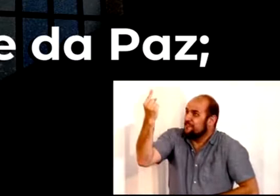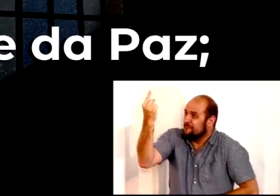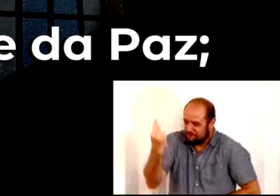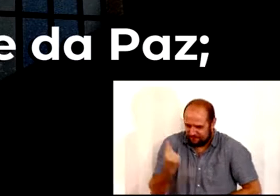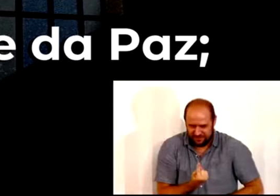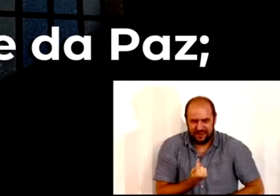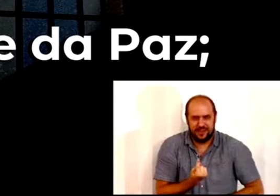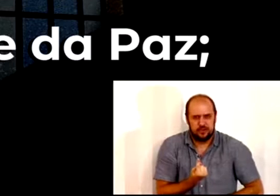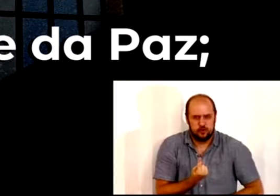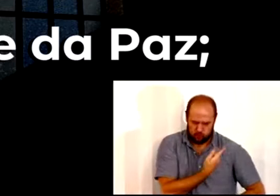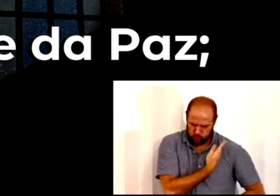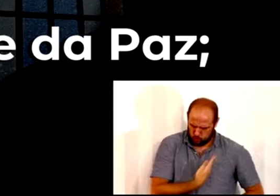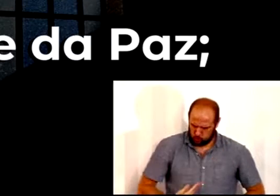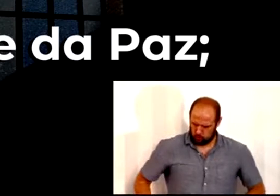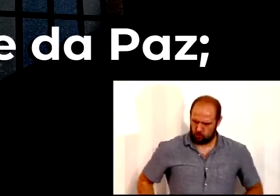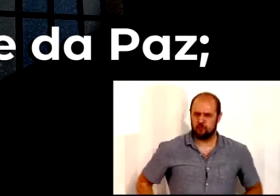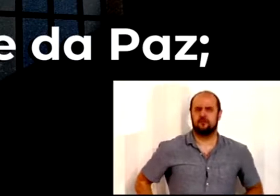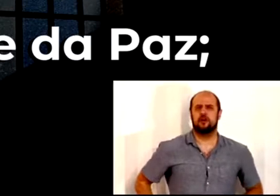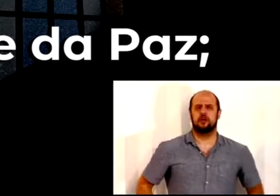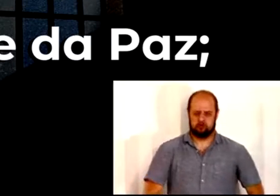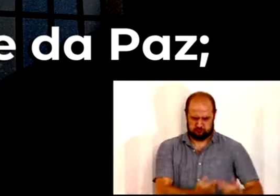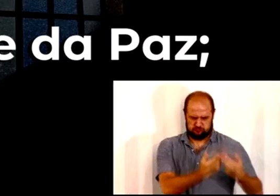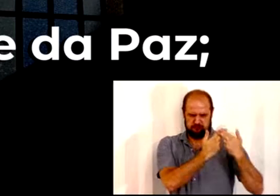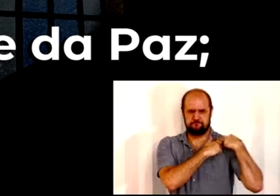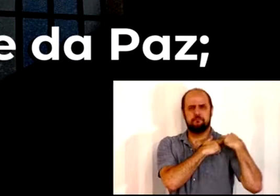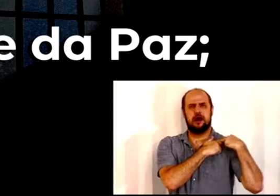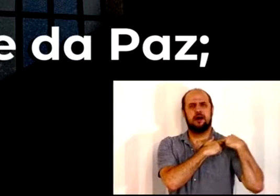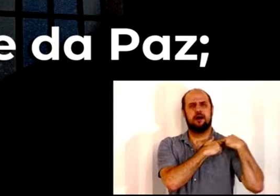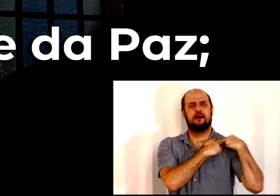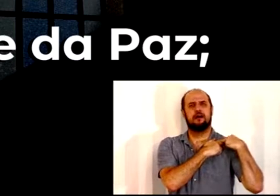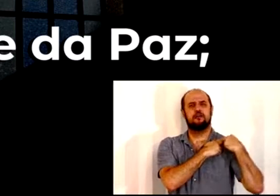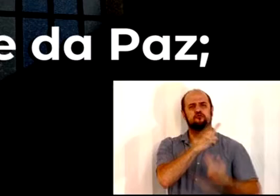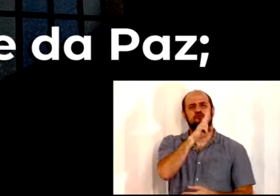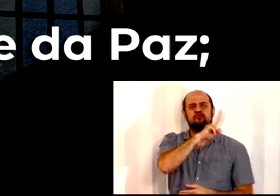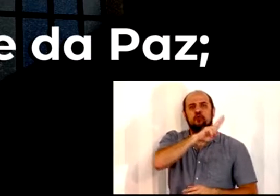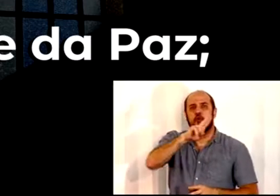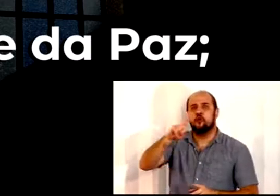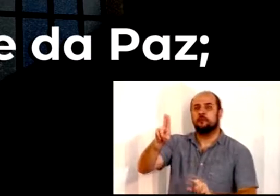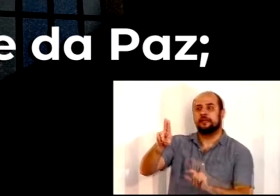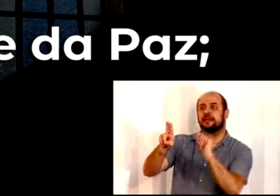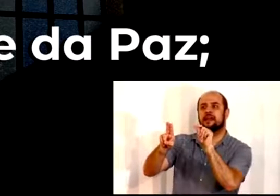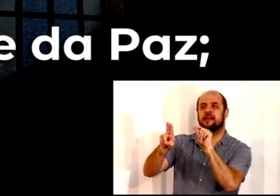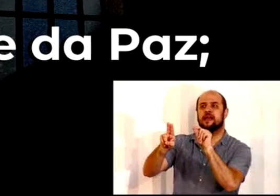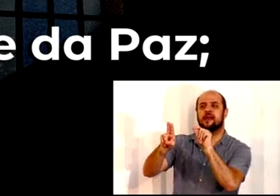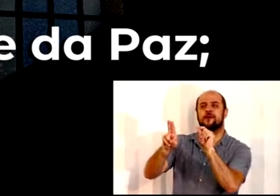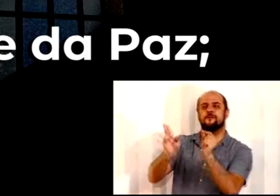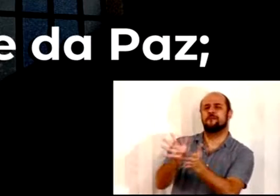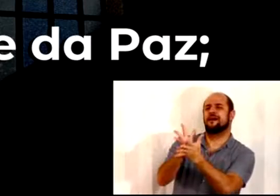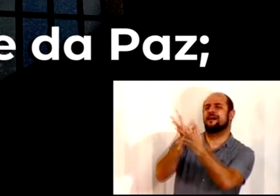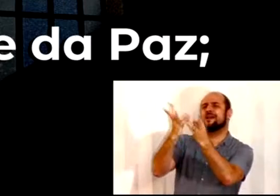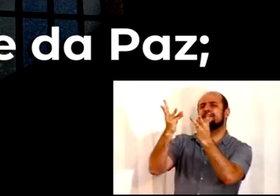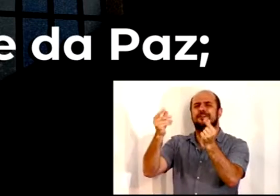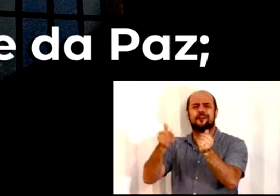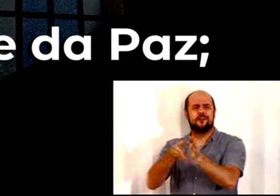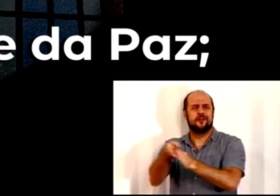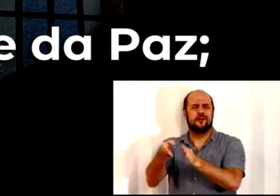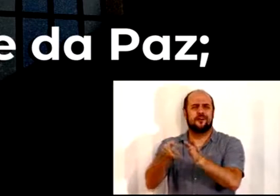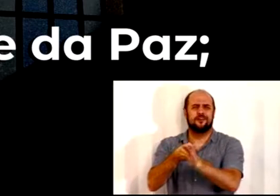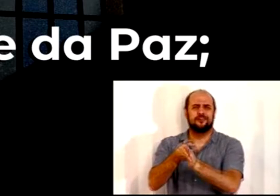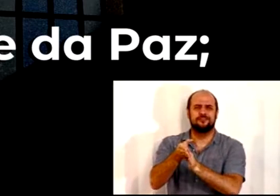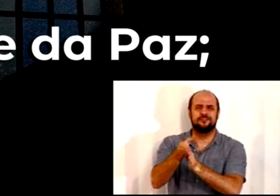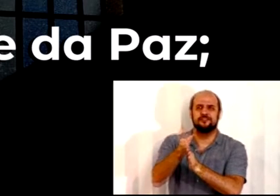o governo está sobre os seus ombros, e o seu nome será Maravilhoso